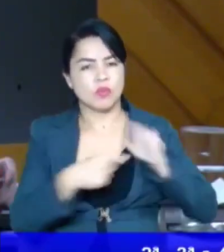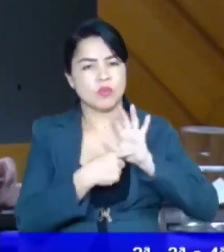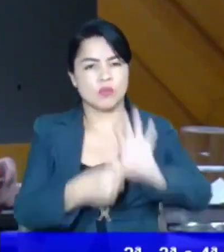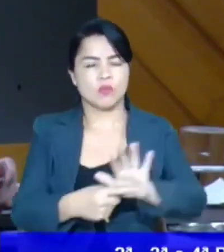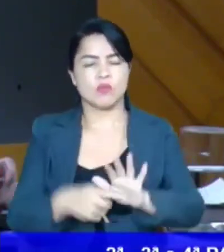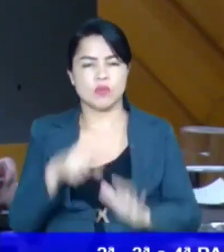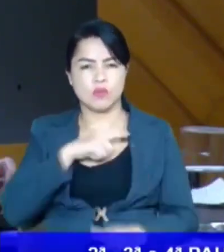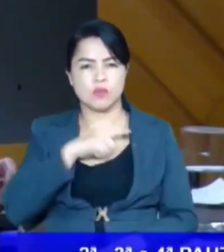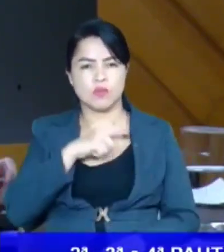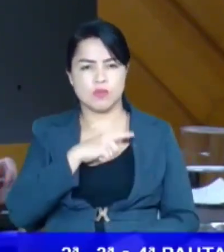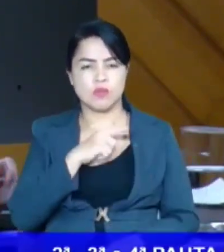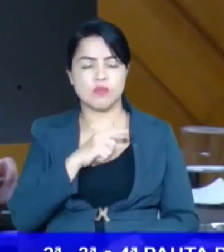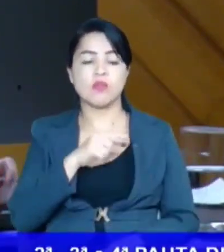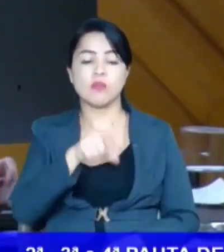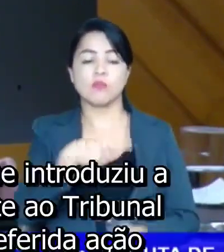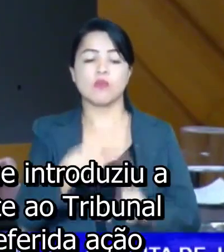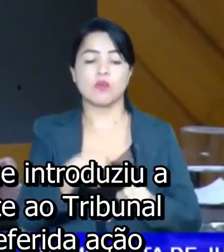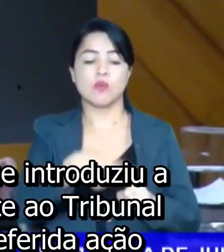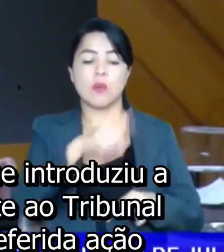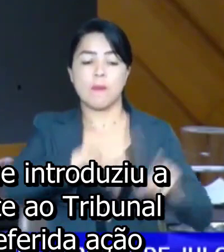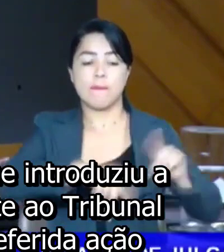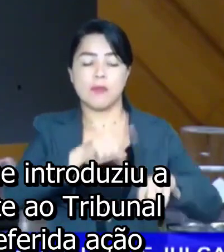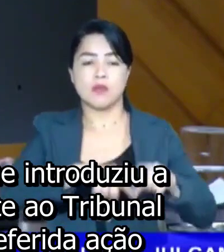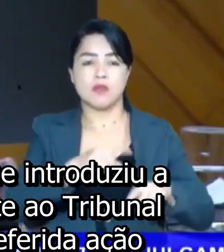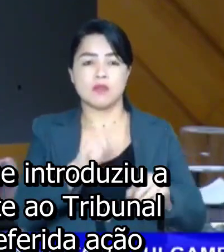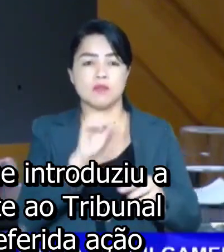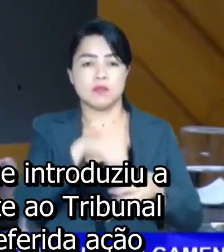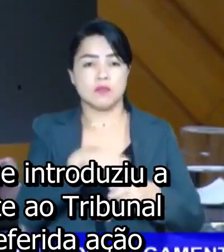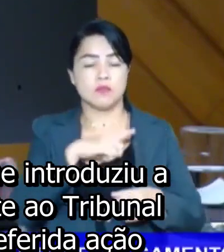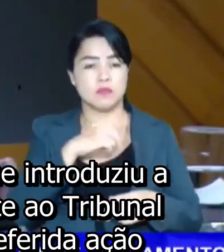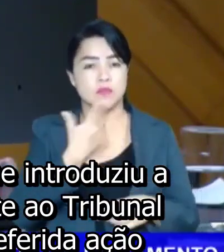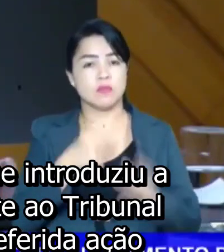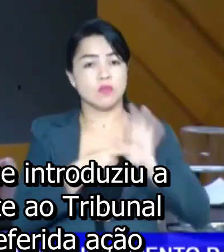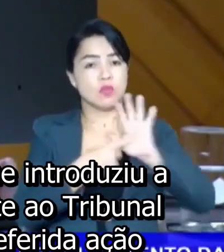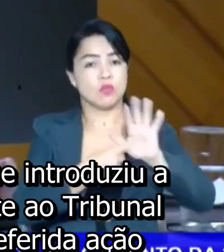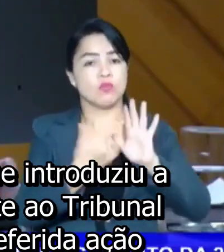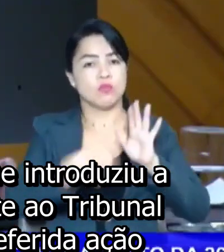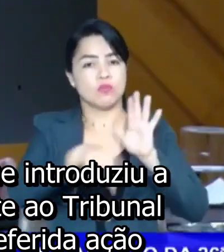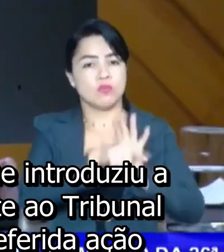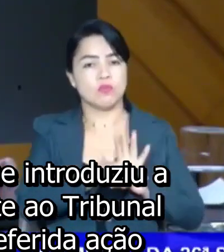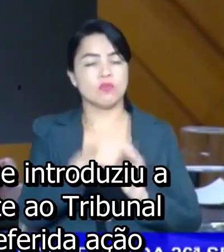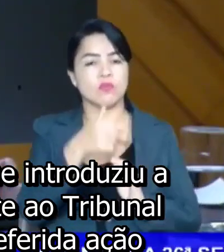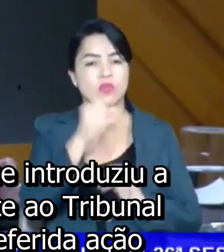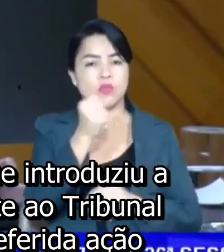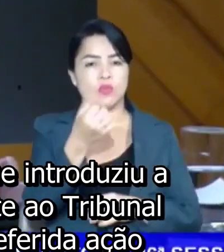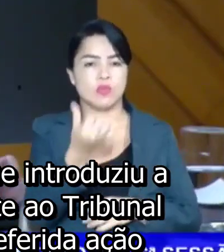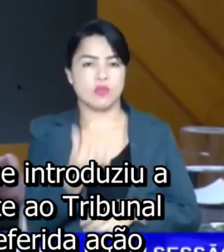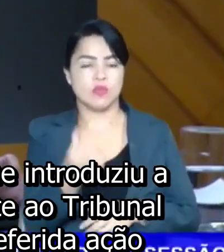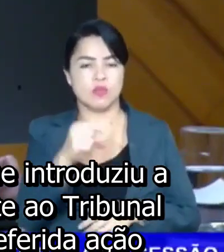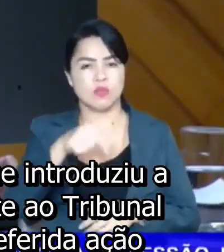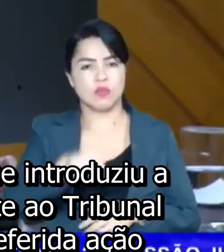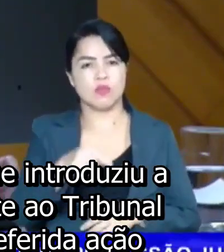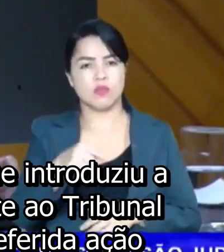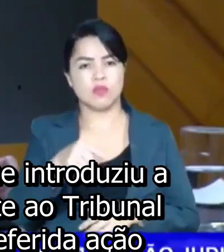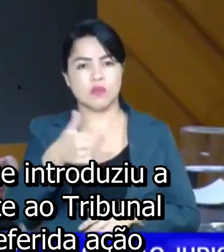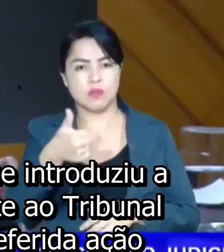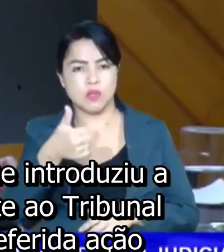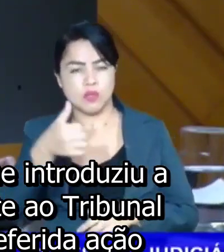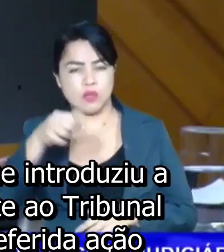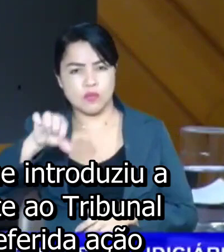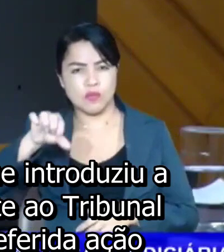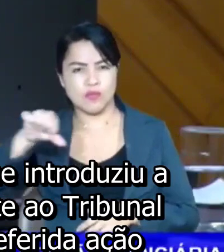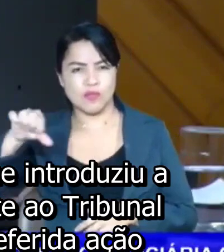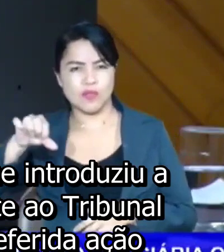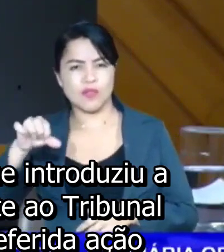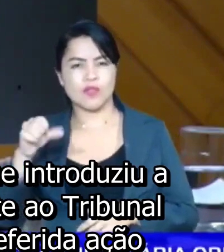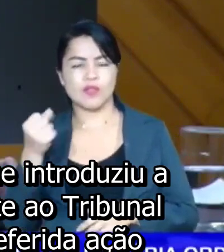exclusivamente acerca de matéria eleitoral. Destacou que a Lei Complementar número 86, de 1996, que